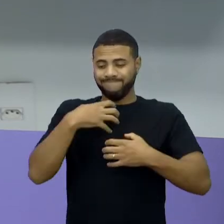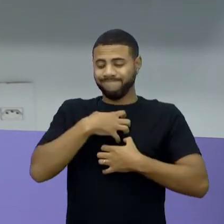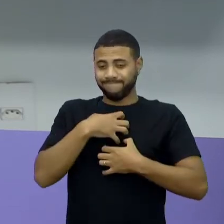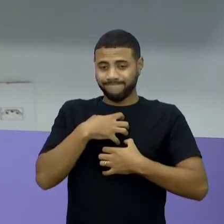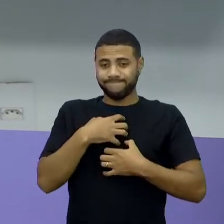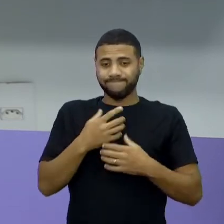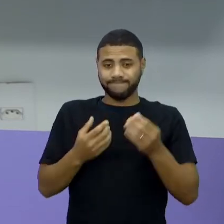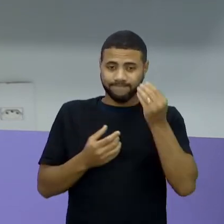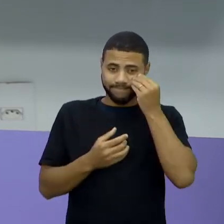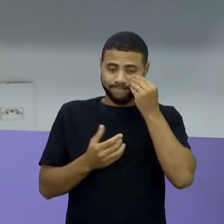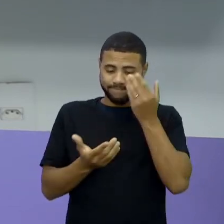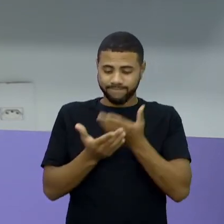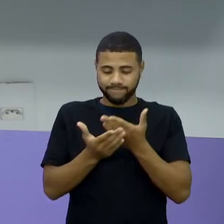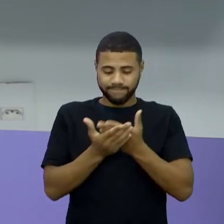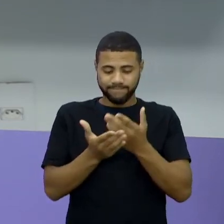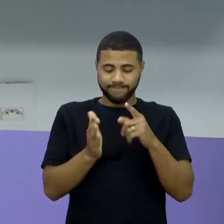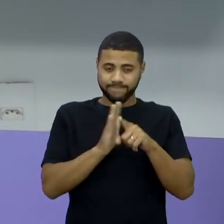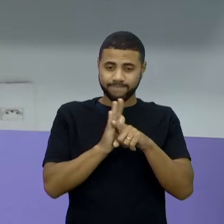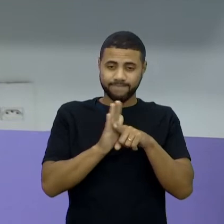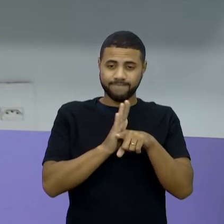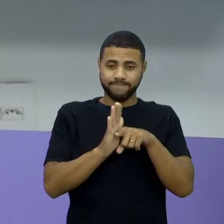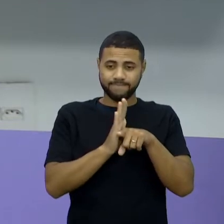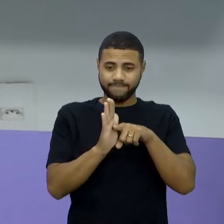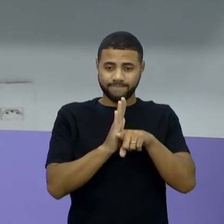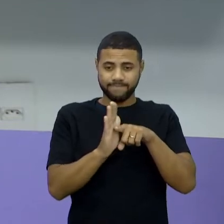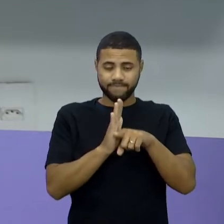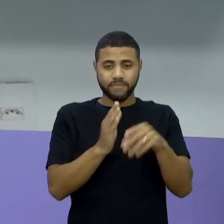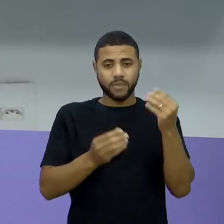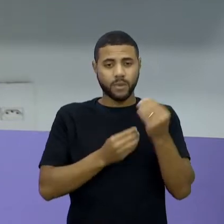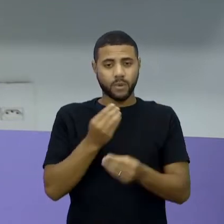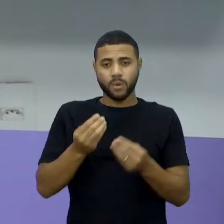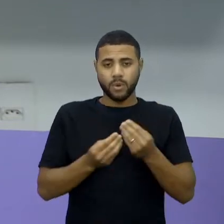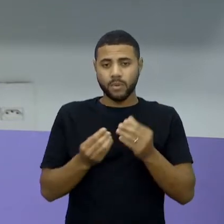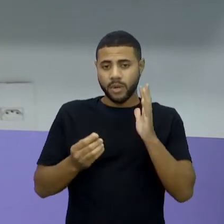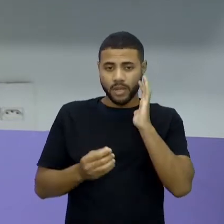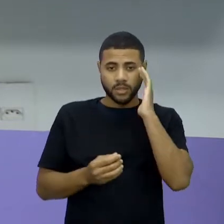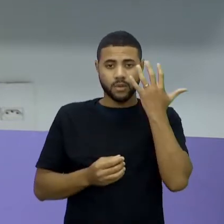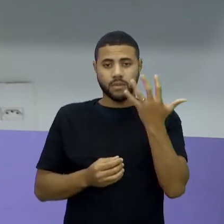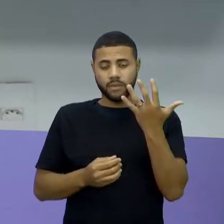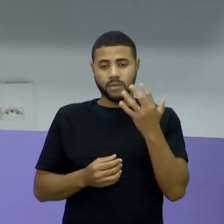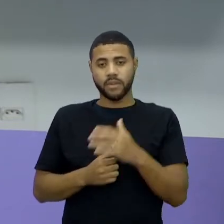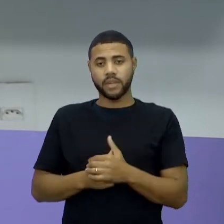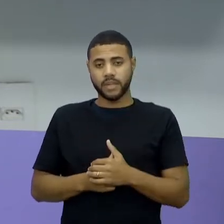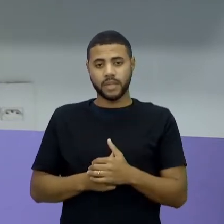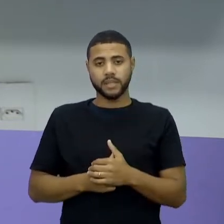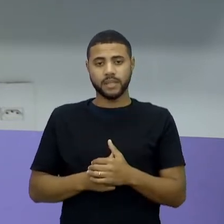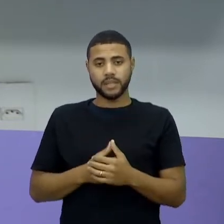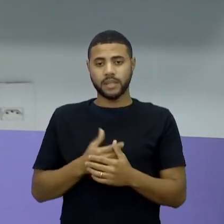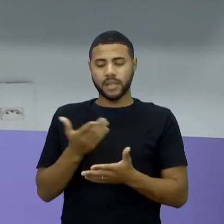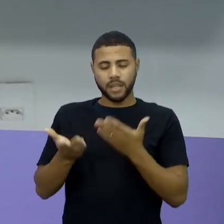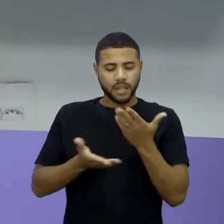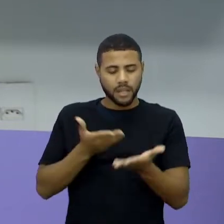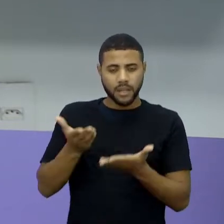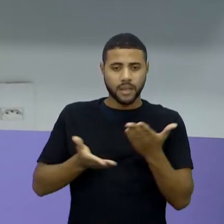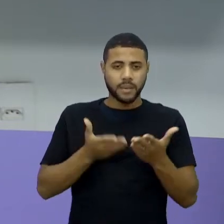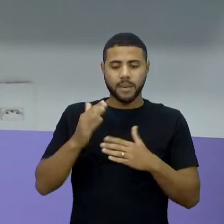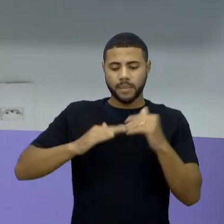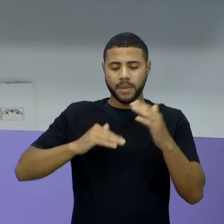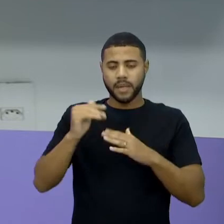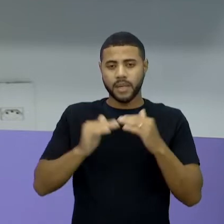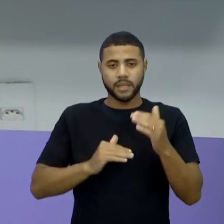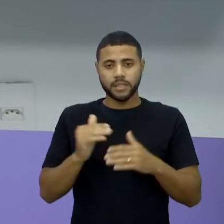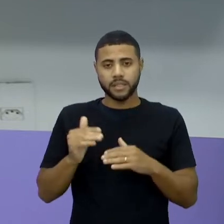mobilizassem e pensassem, então, como encarar, como lidar, como tratar na prática esse tipo